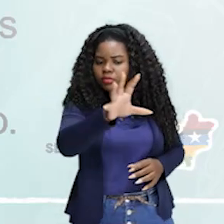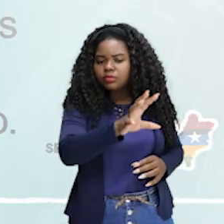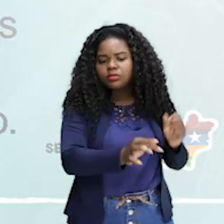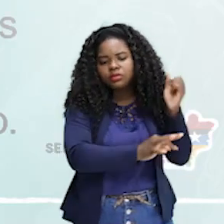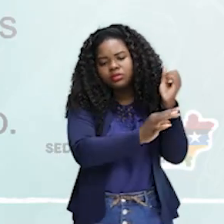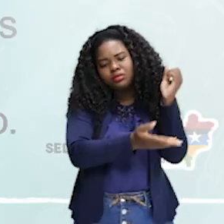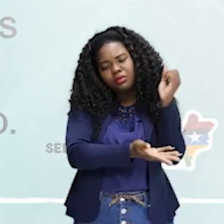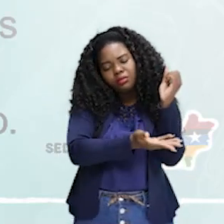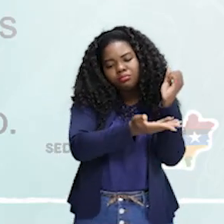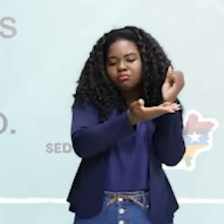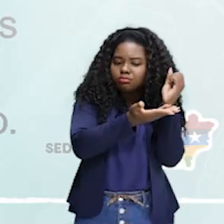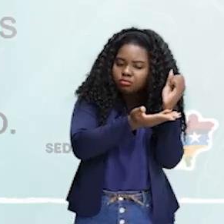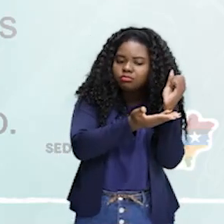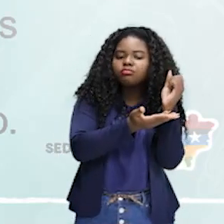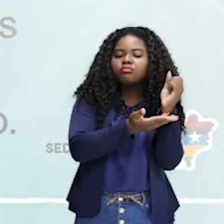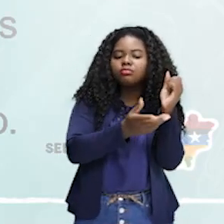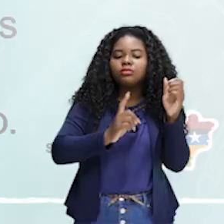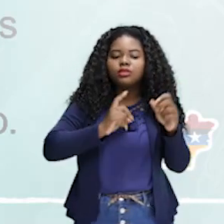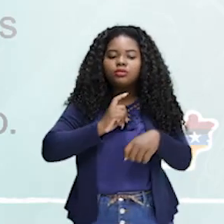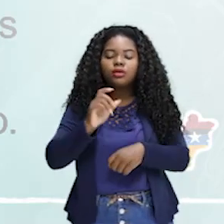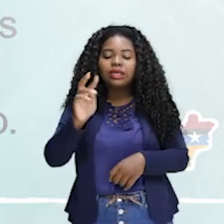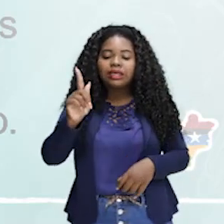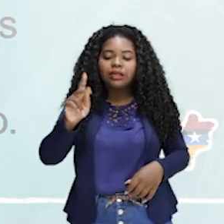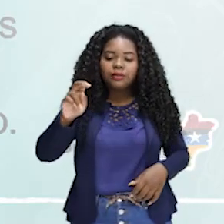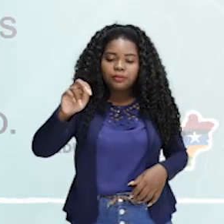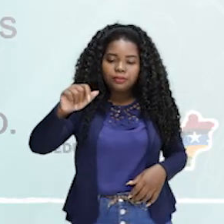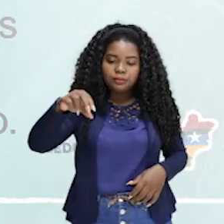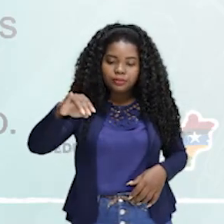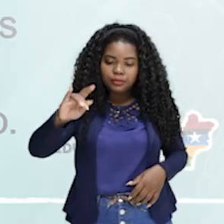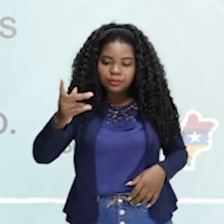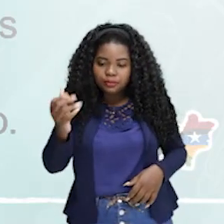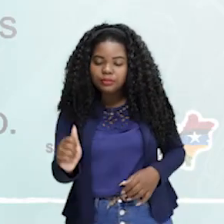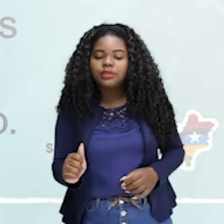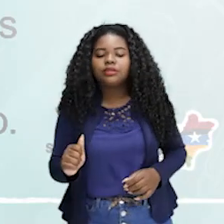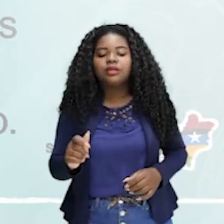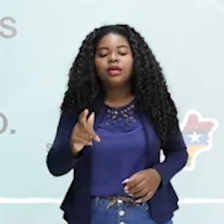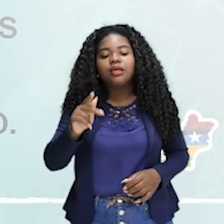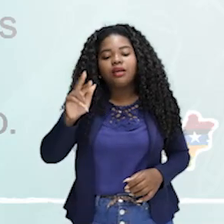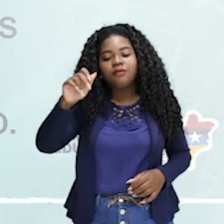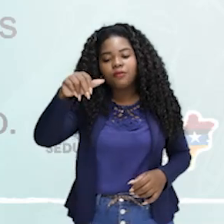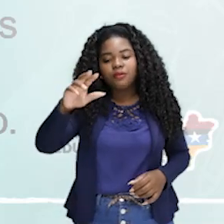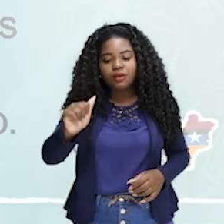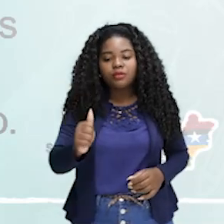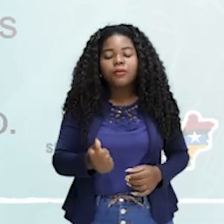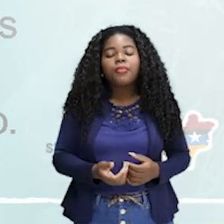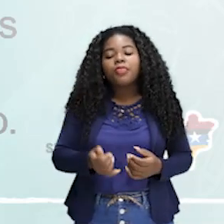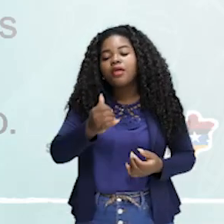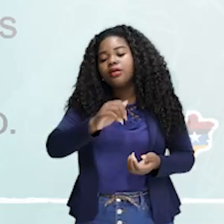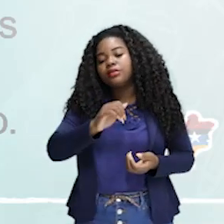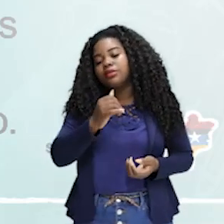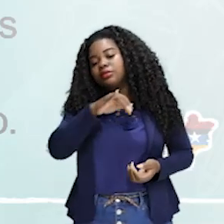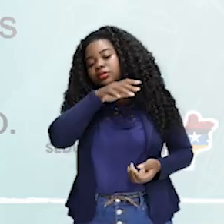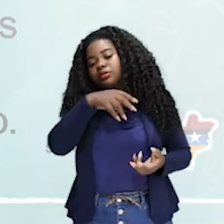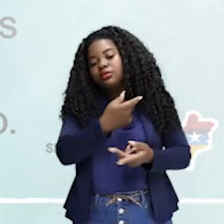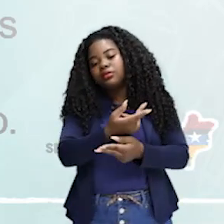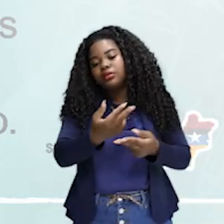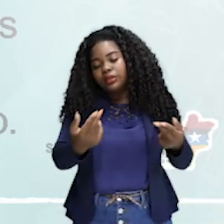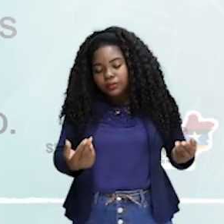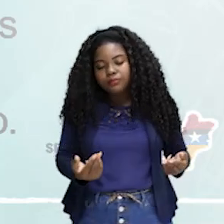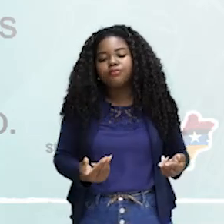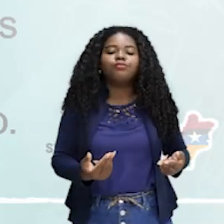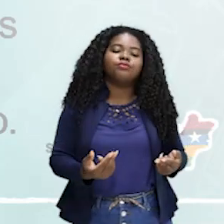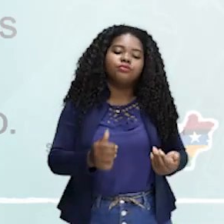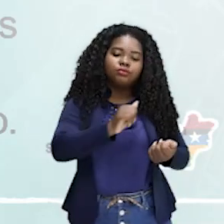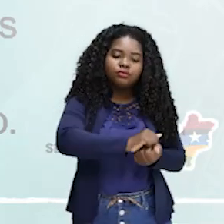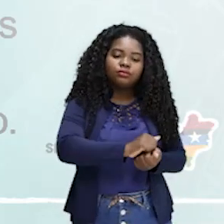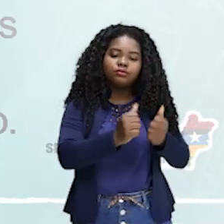tem gramíneas e pequenos arbustos. E a fauna é composta por renas e animais adaptados ao frio, ou seja, que vão ter